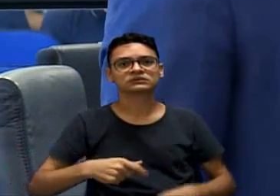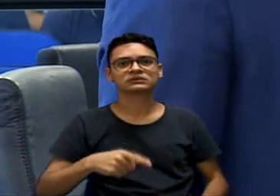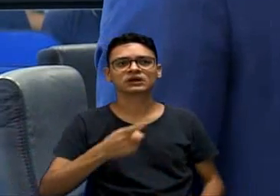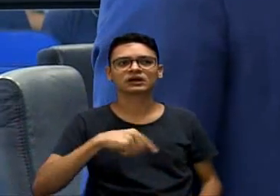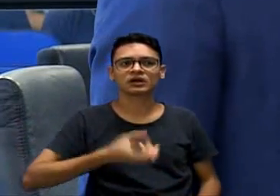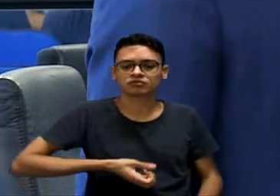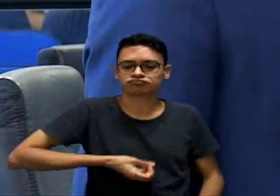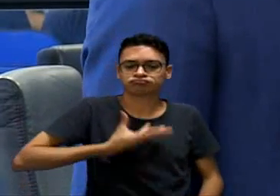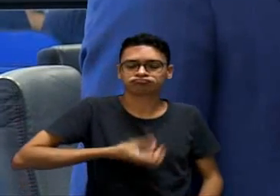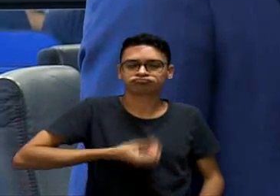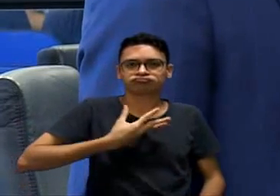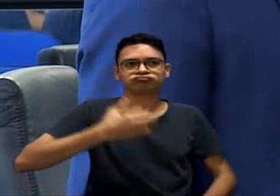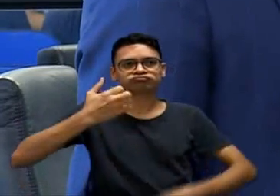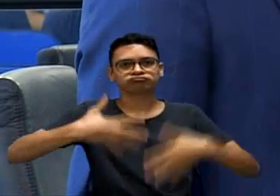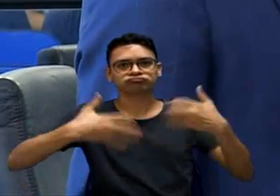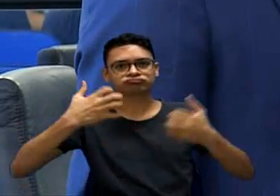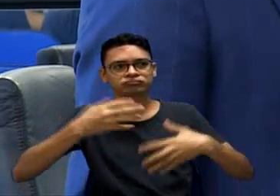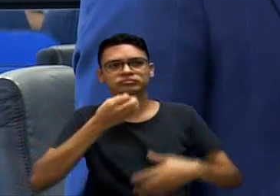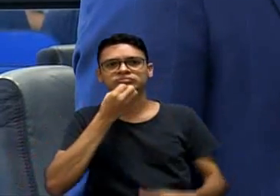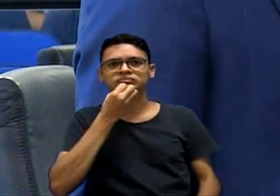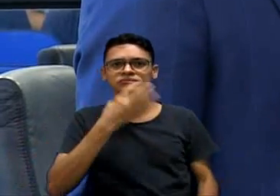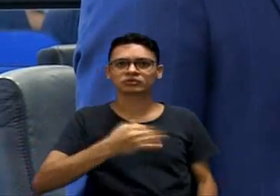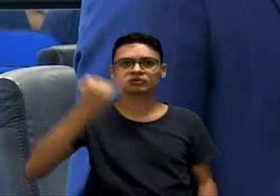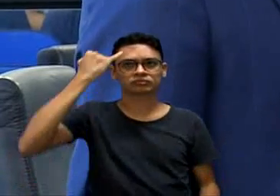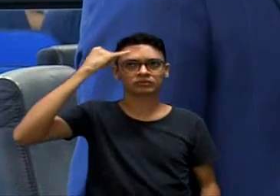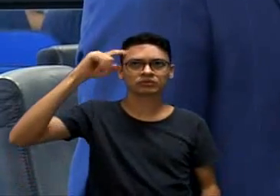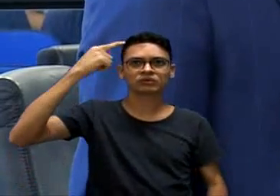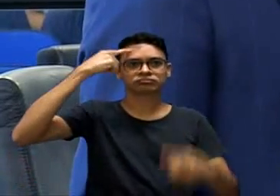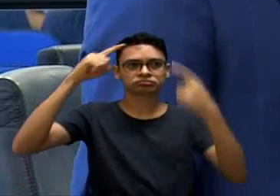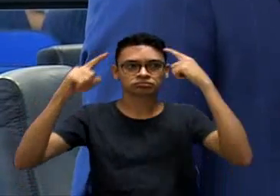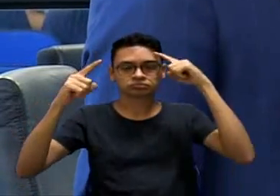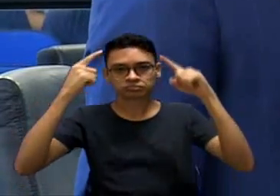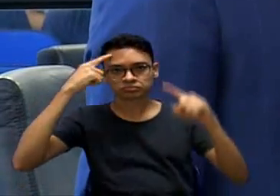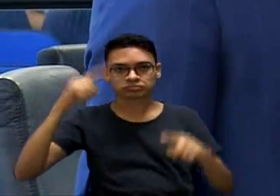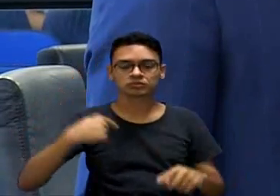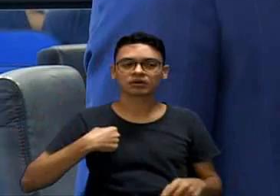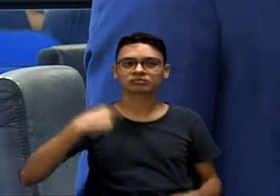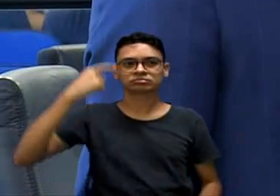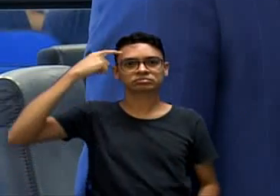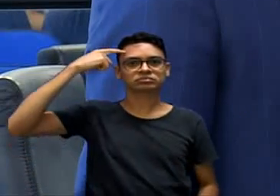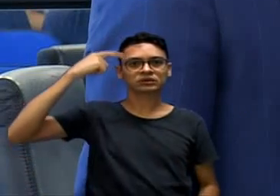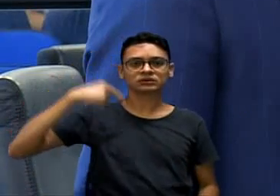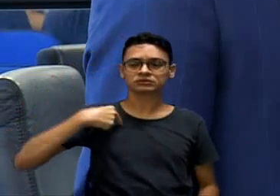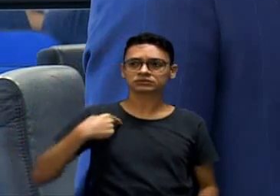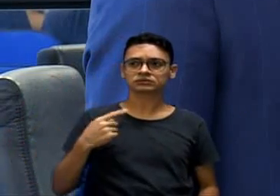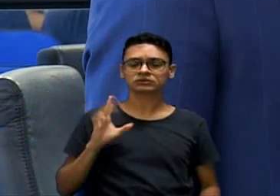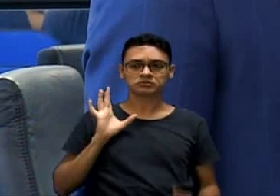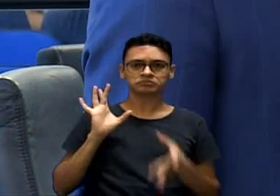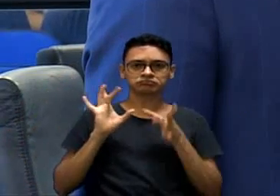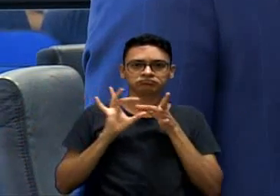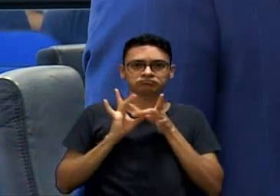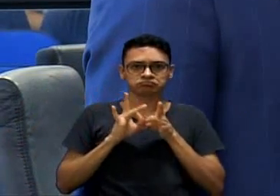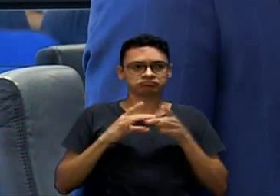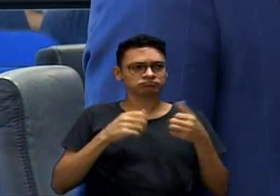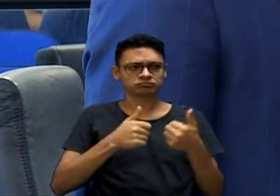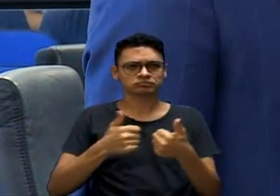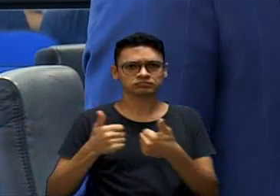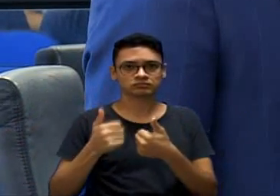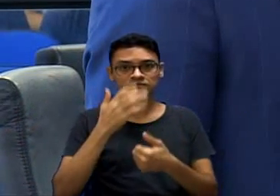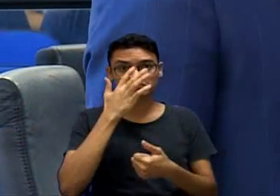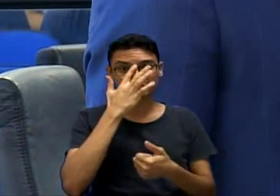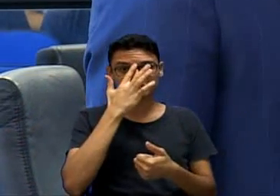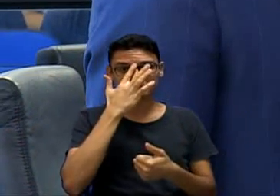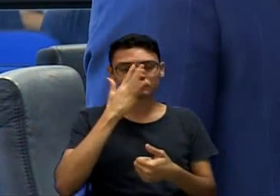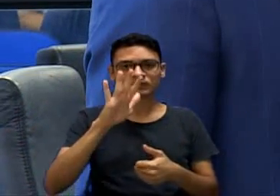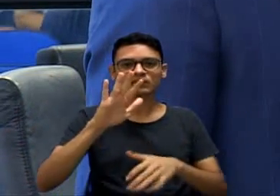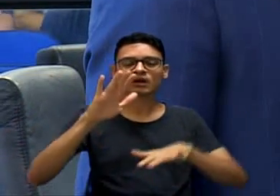aquilo que as nossas ideias e os nossos ideais contemplam a nossa realidade. E muitas vezes